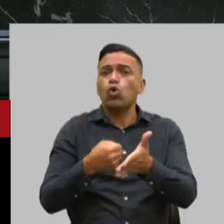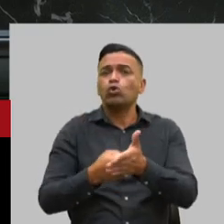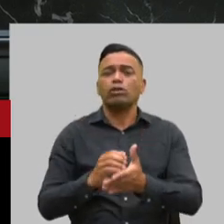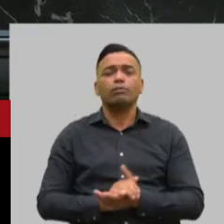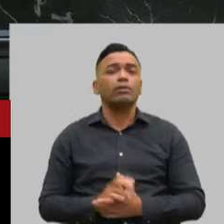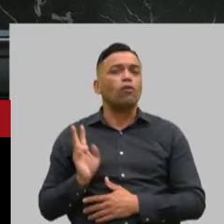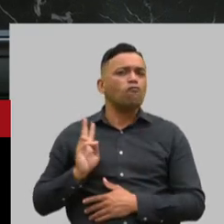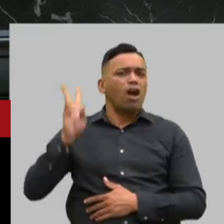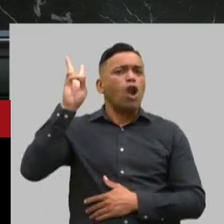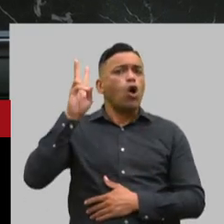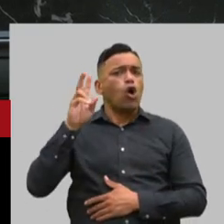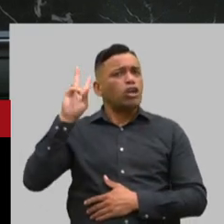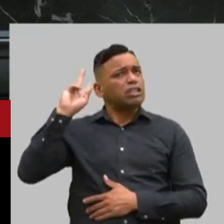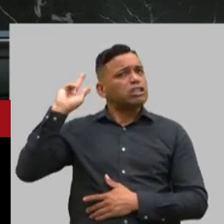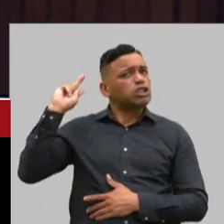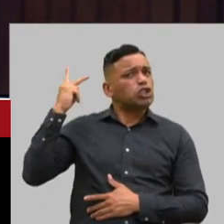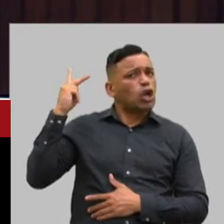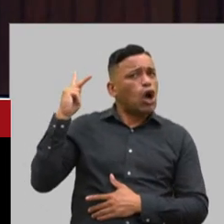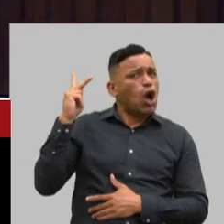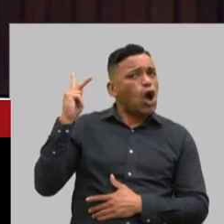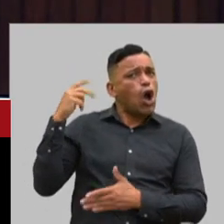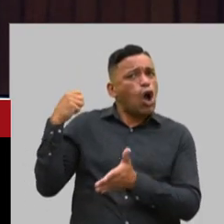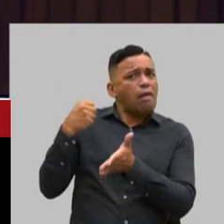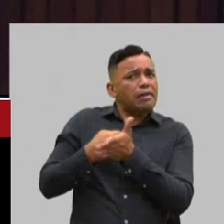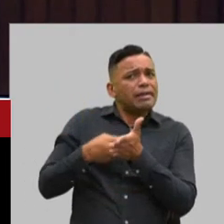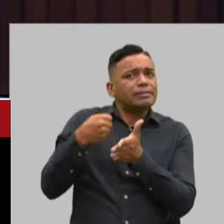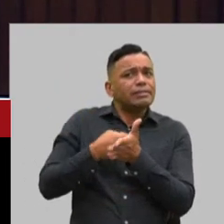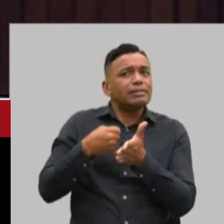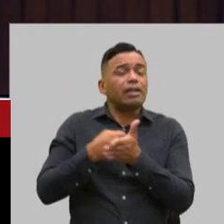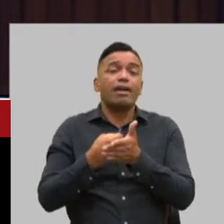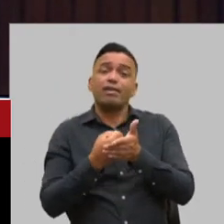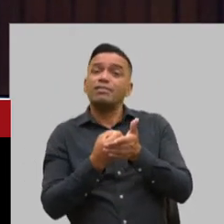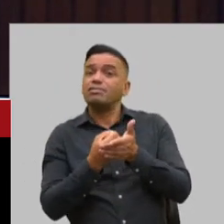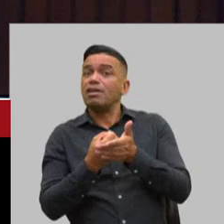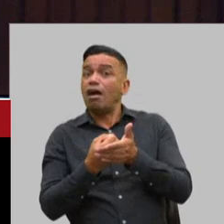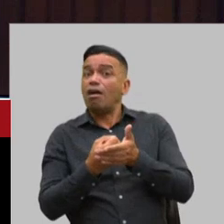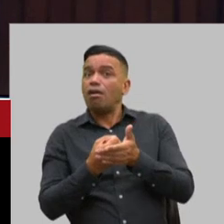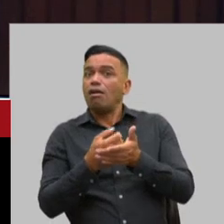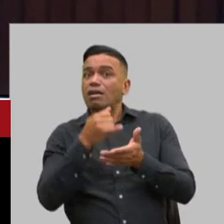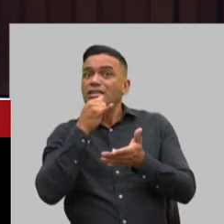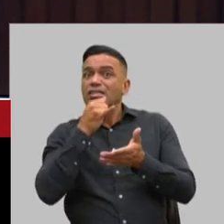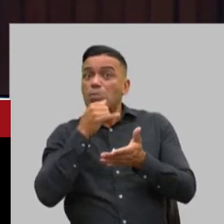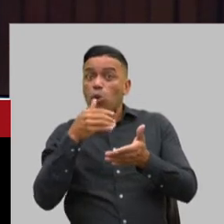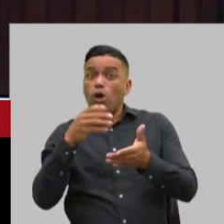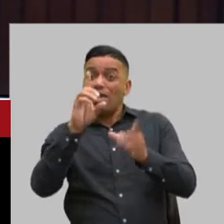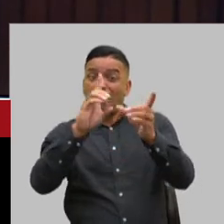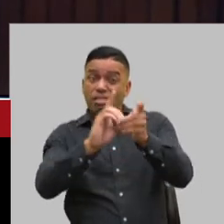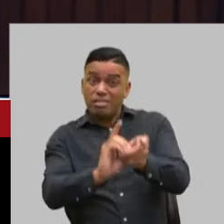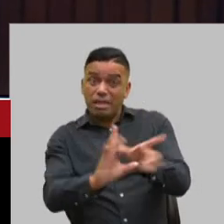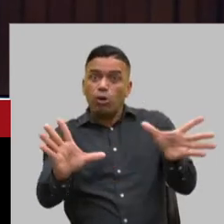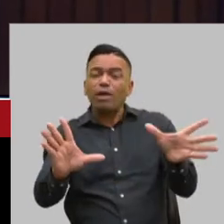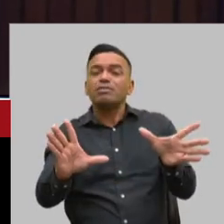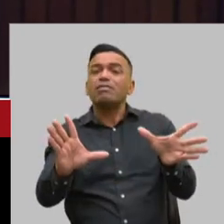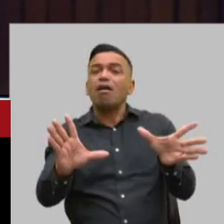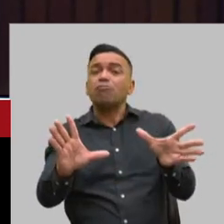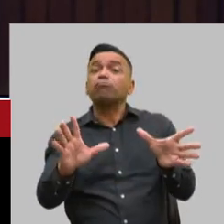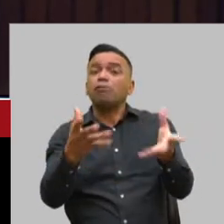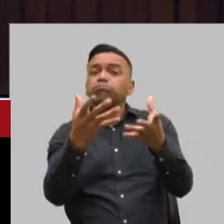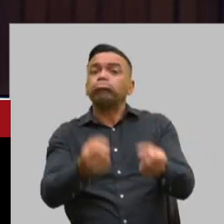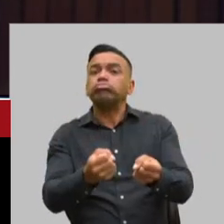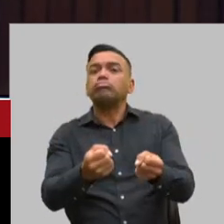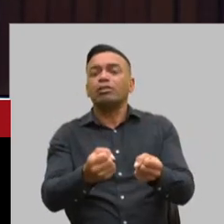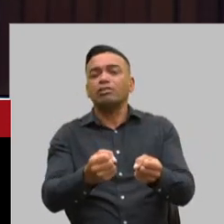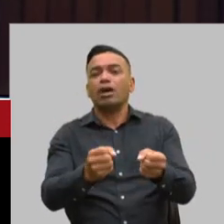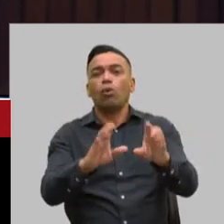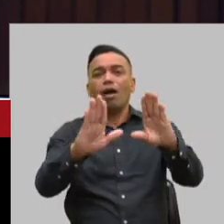de resistência de Minas Gerais em defesa da democracia, é que a Assembleia Legislativa de Minas Gerais concede